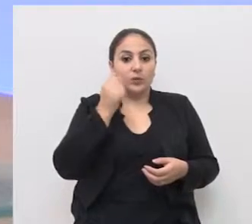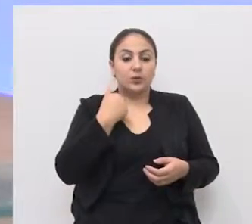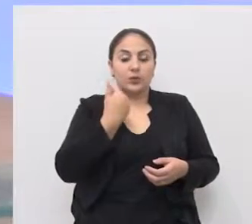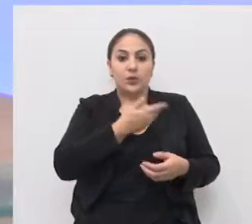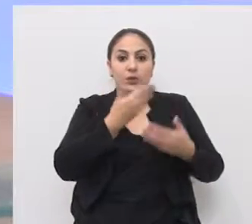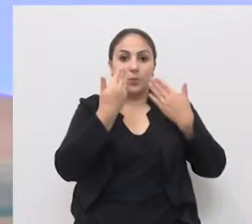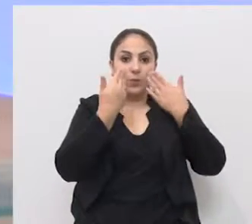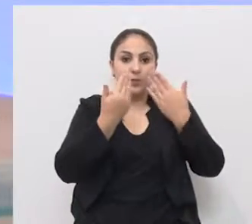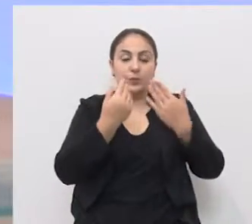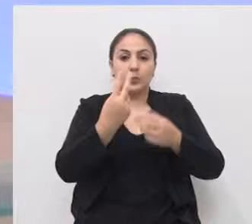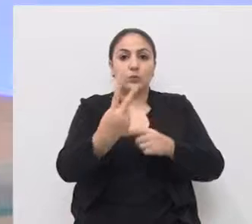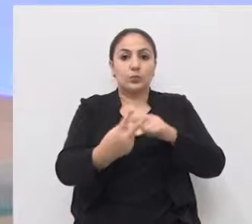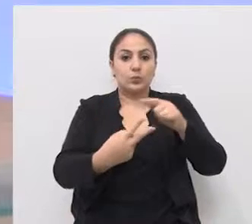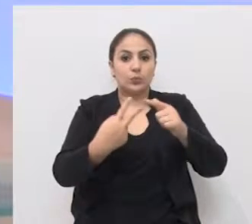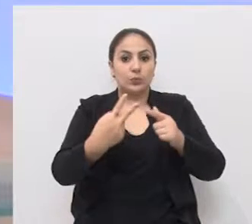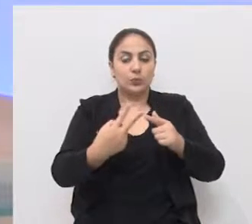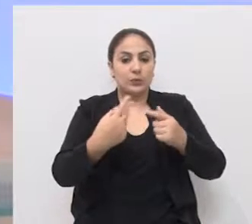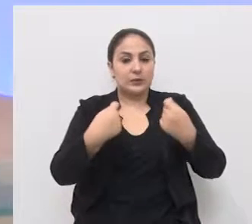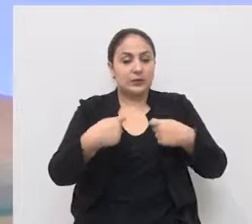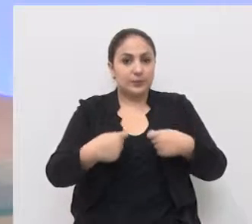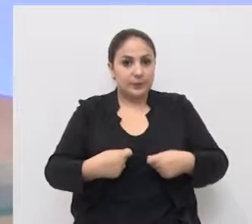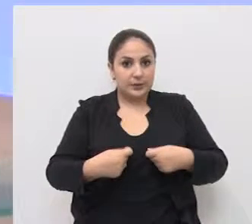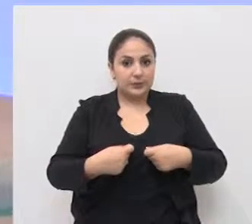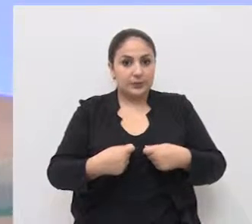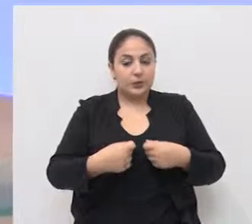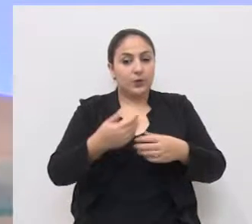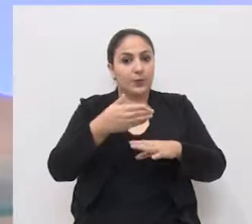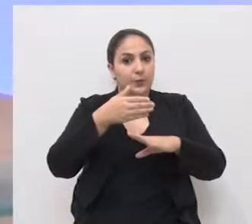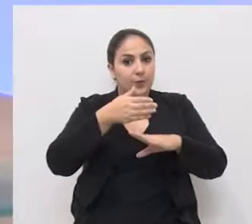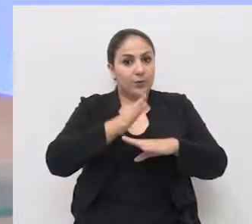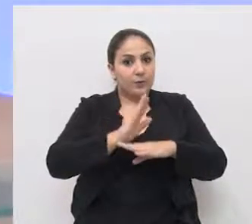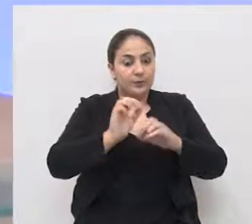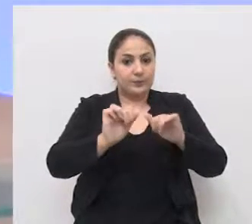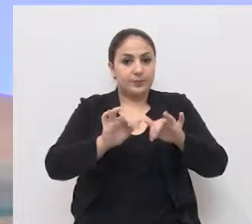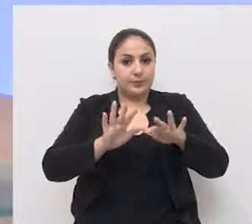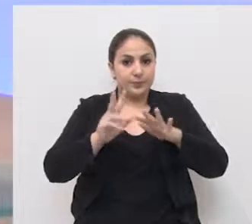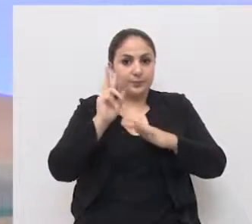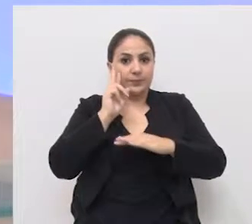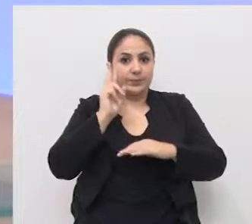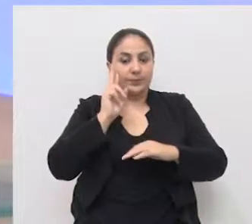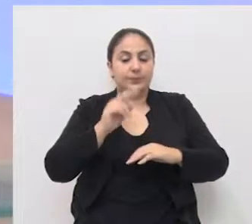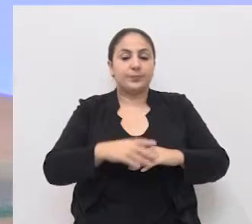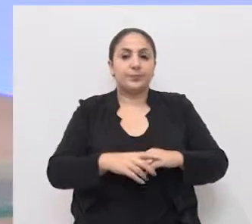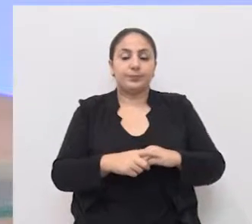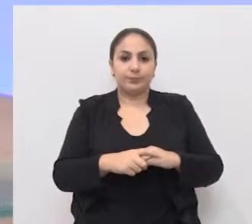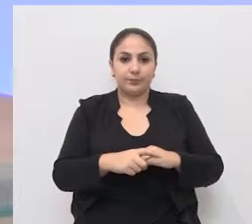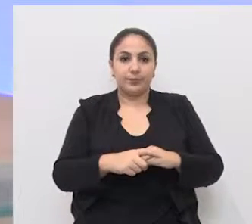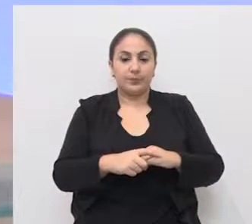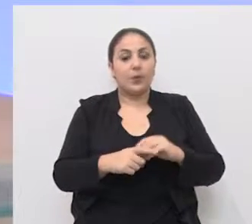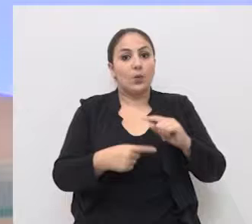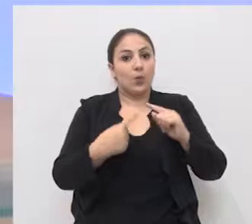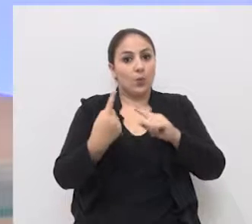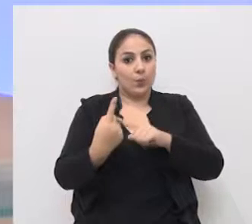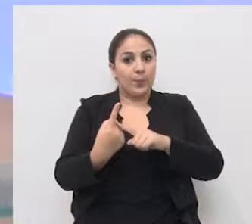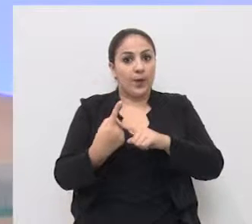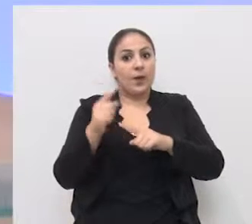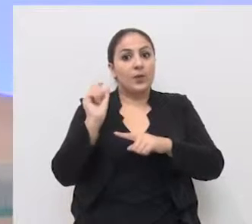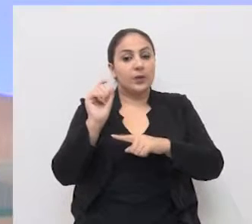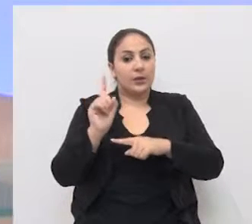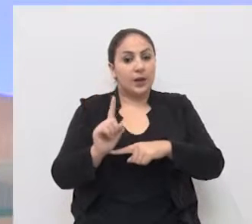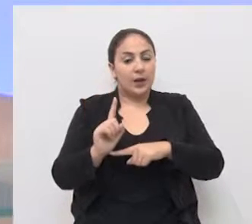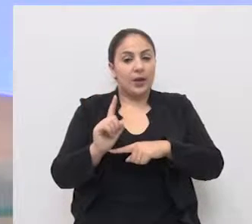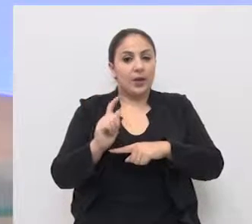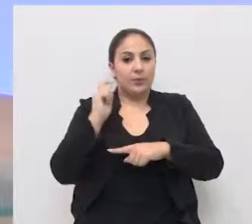Na edição de ontem, nós mostramos que duas demandas tradicionalistas foram aprovadas na plenária de segunda-feira.